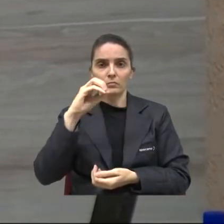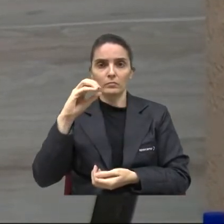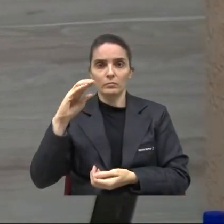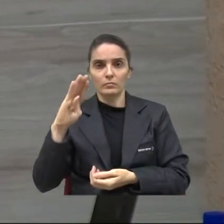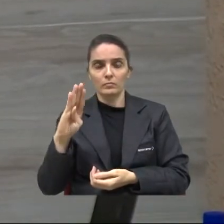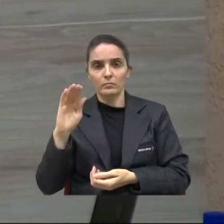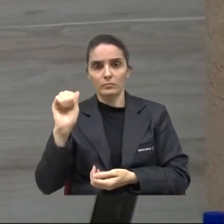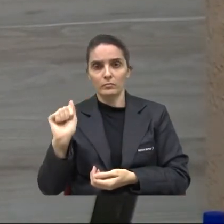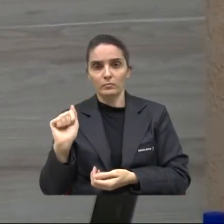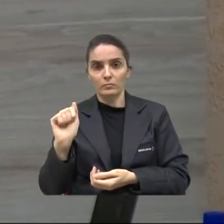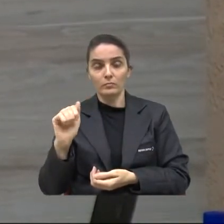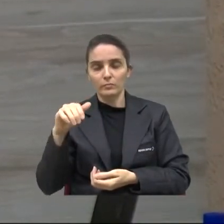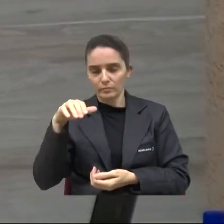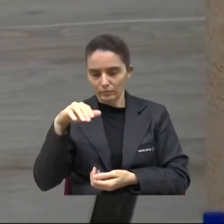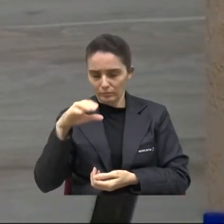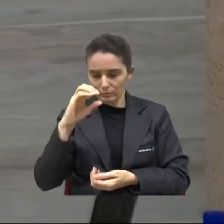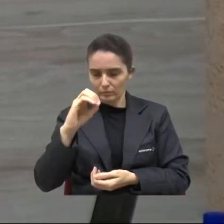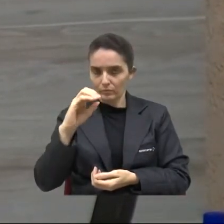porque me estranha